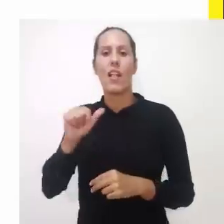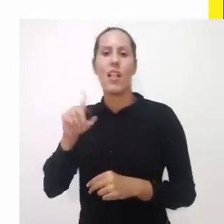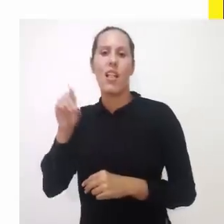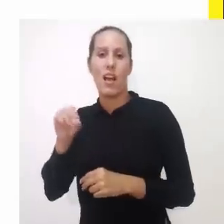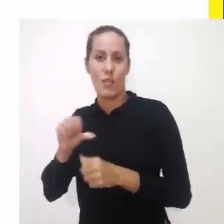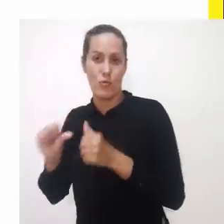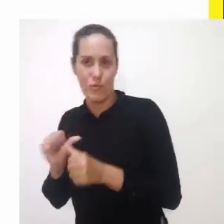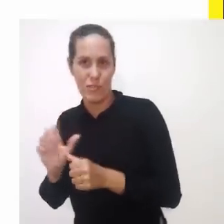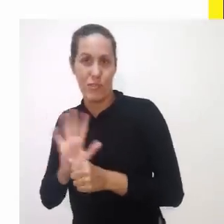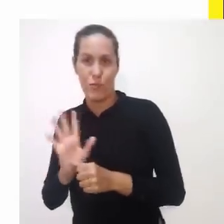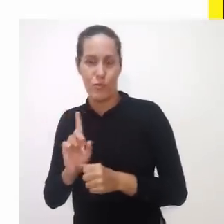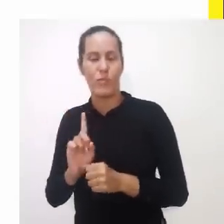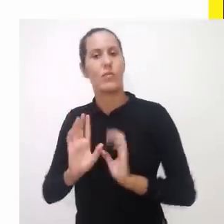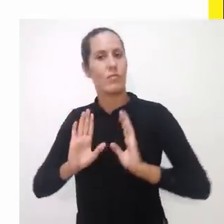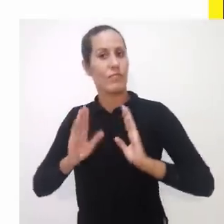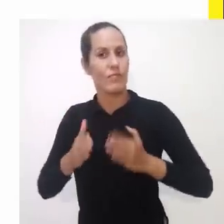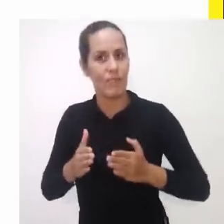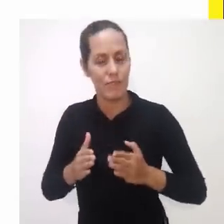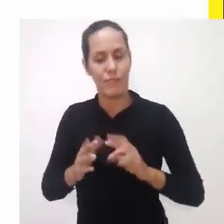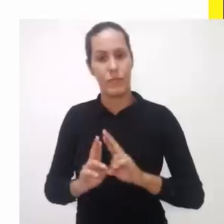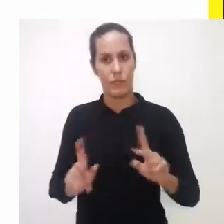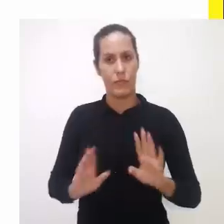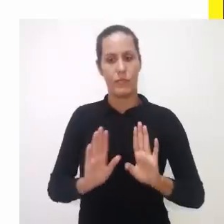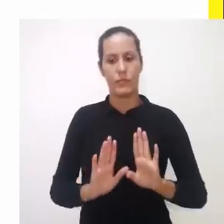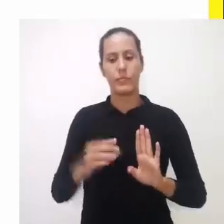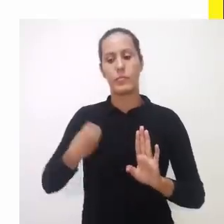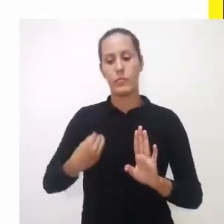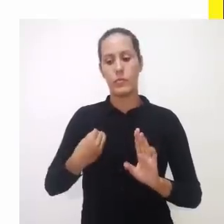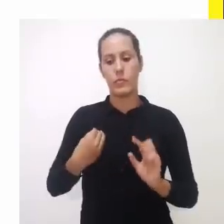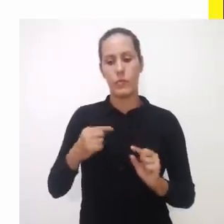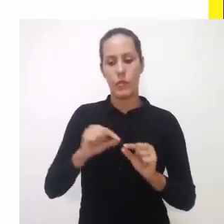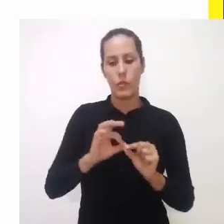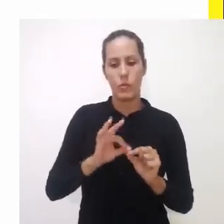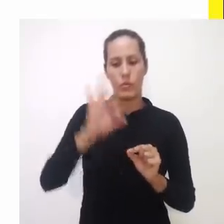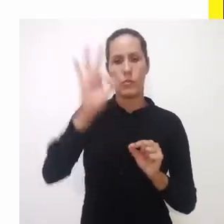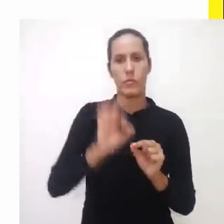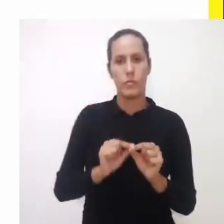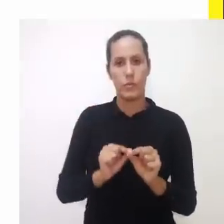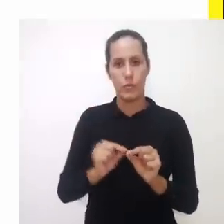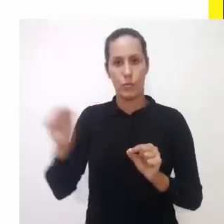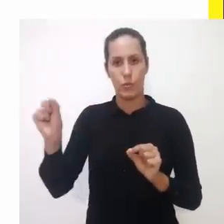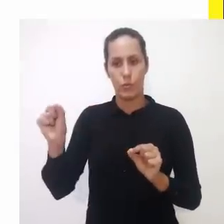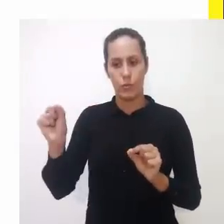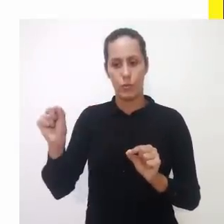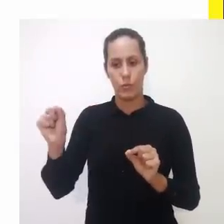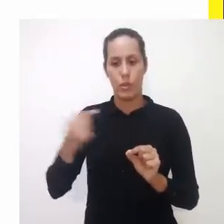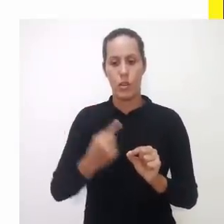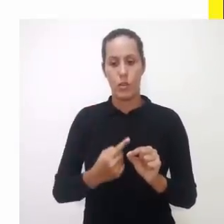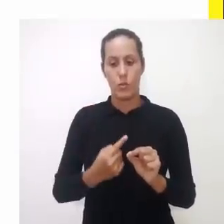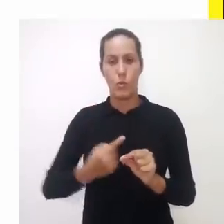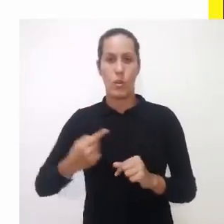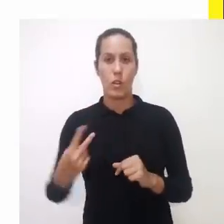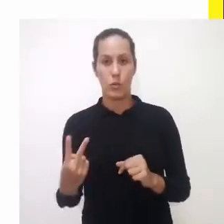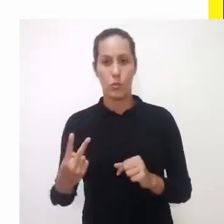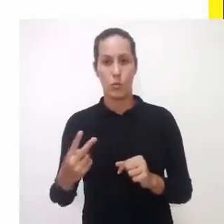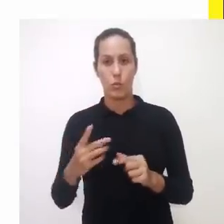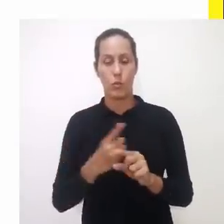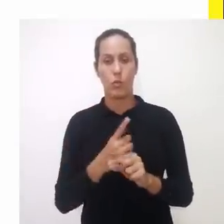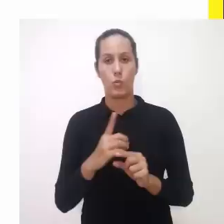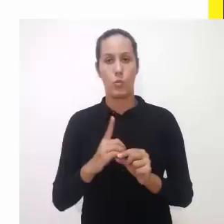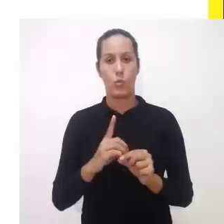agora. O outro. Não, daí já temos 4 diagonais. Perceba, ó. Uma diagonal,